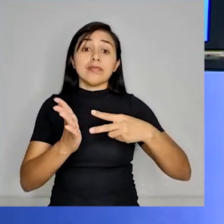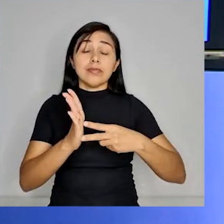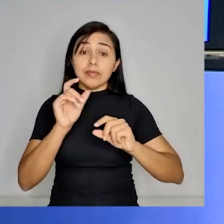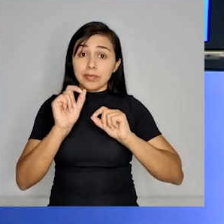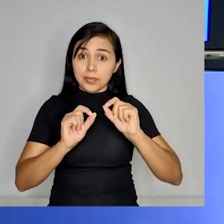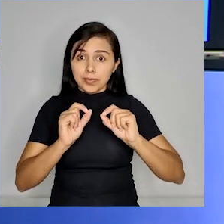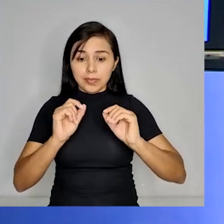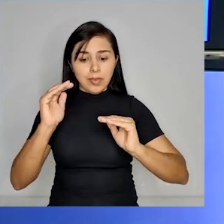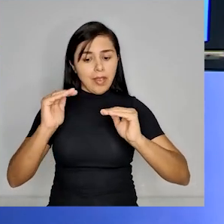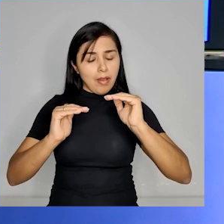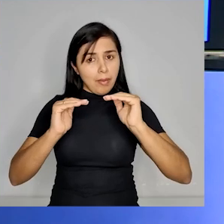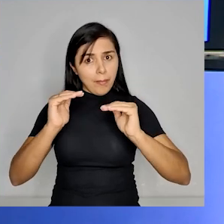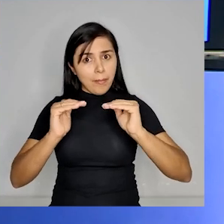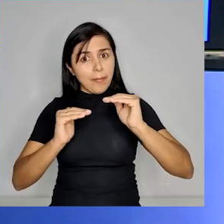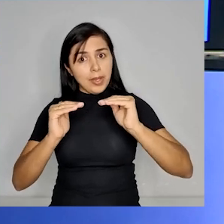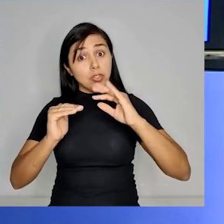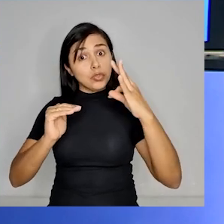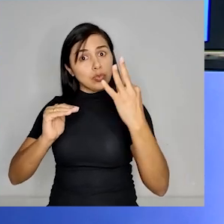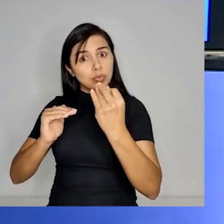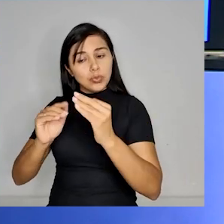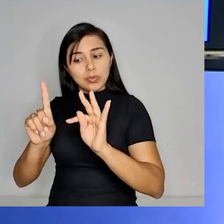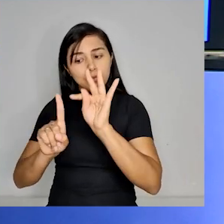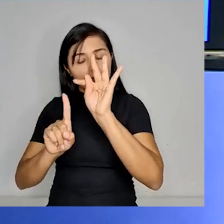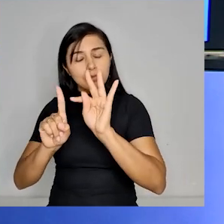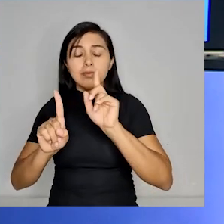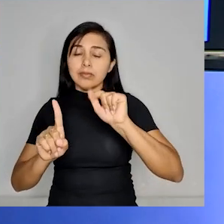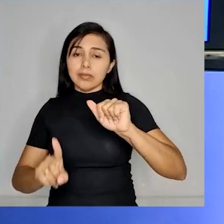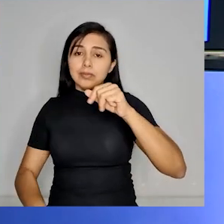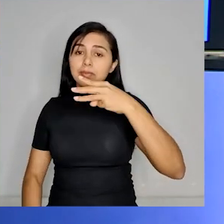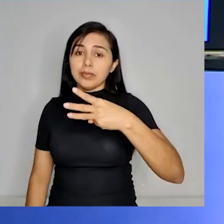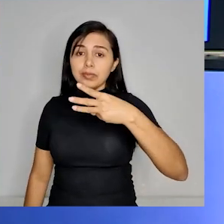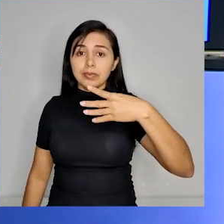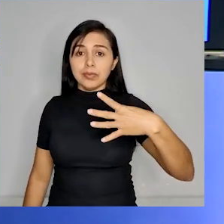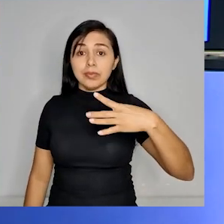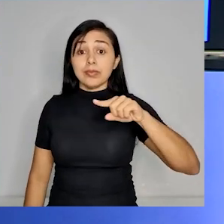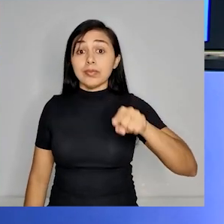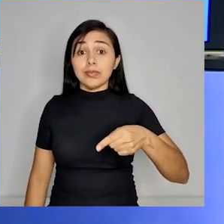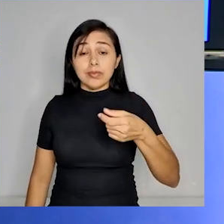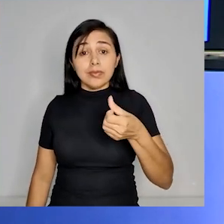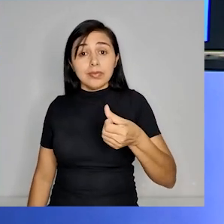34,63. Isso quer dizer que a média das temperaturas é de